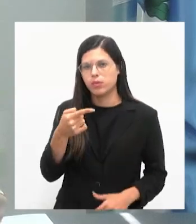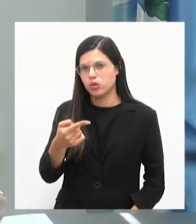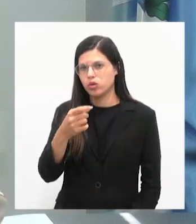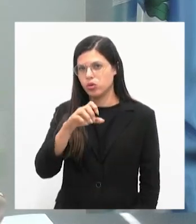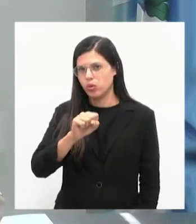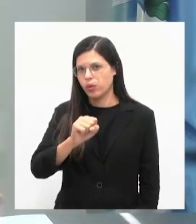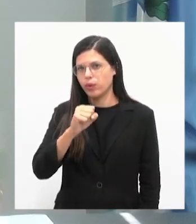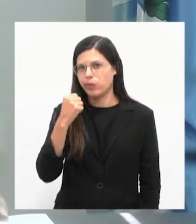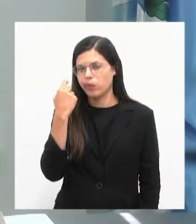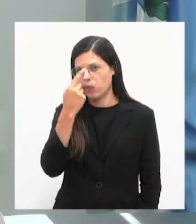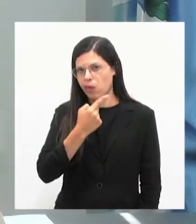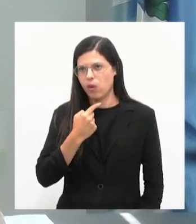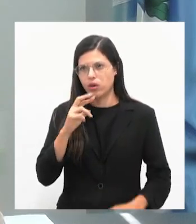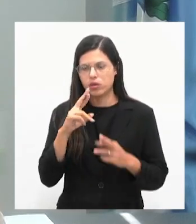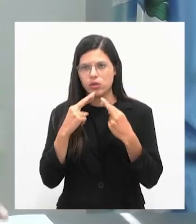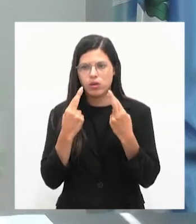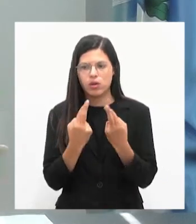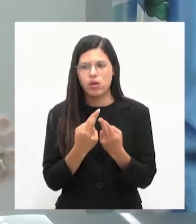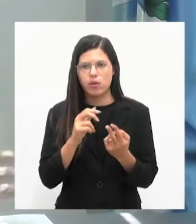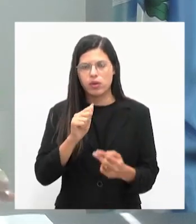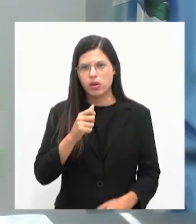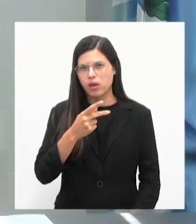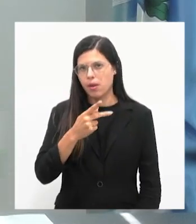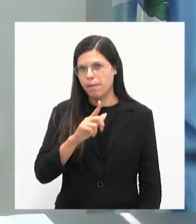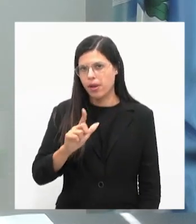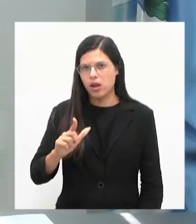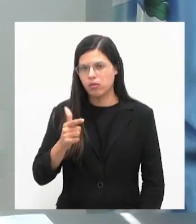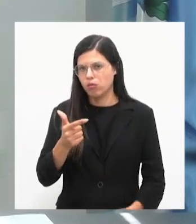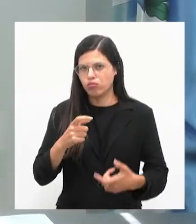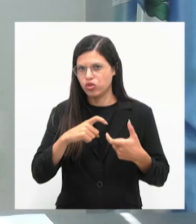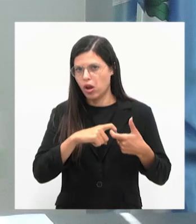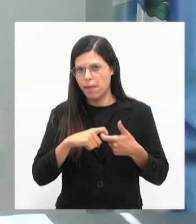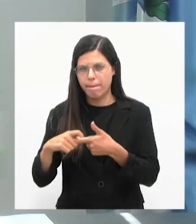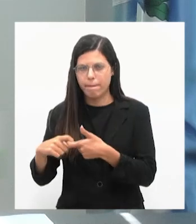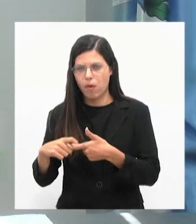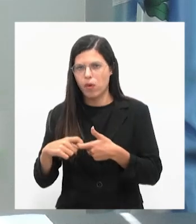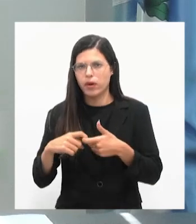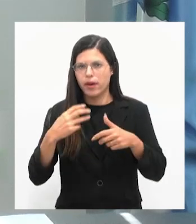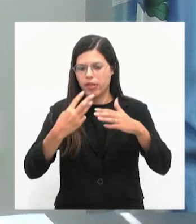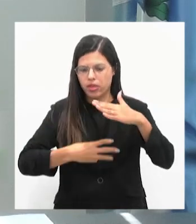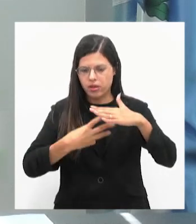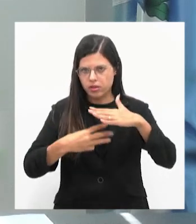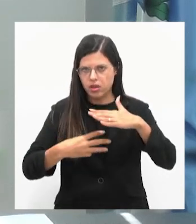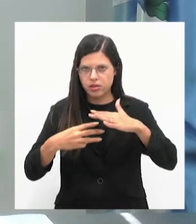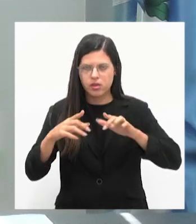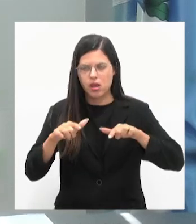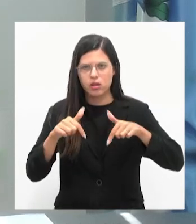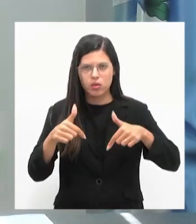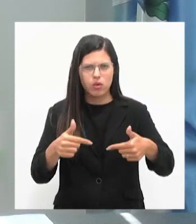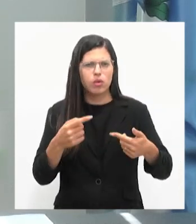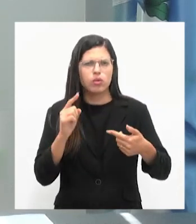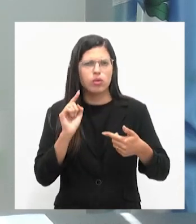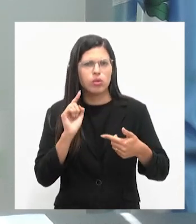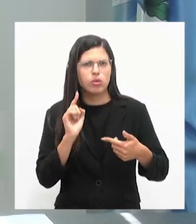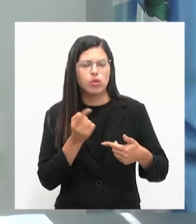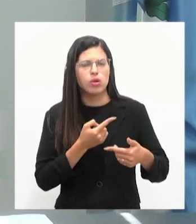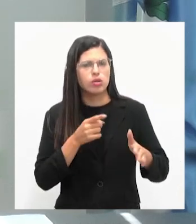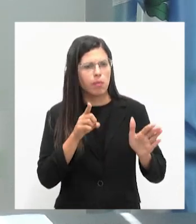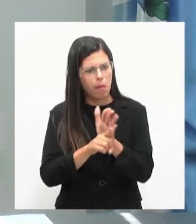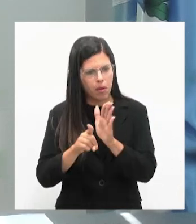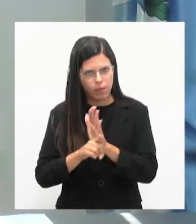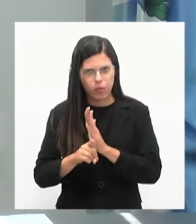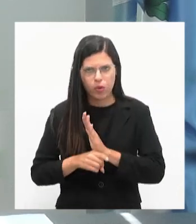sessão, que a PL não tinha nenhum reboque, que ela terceirizava toda a operação. Nós perguntamos isso a ela desde o início e